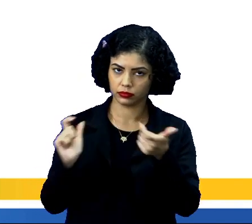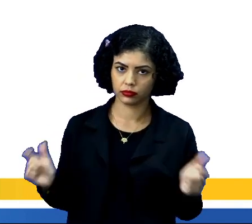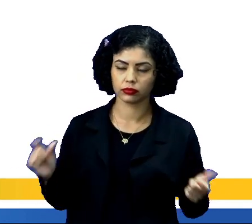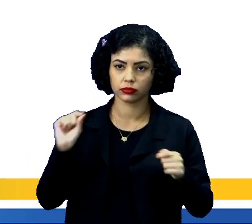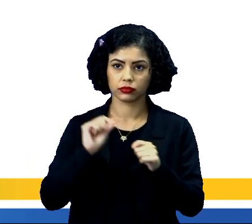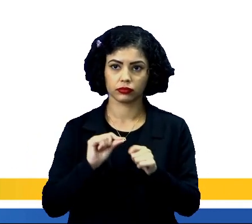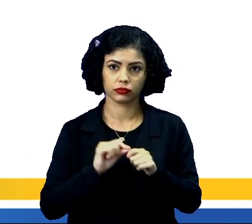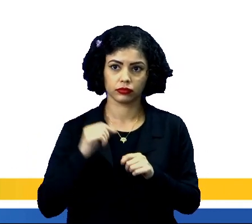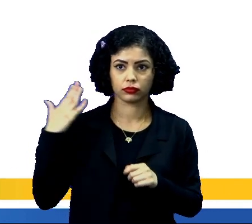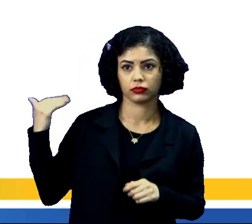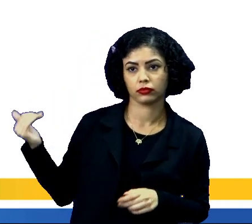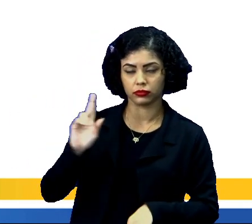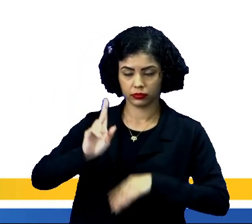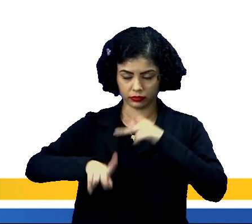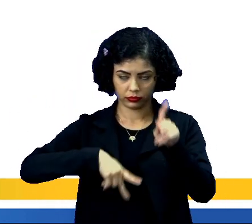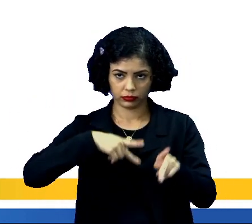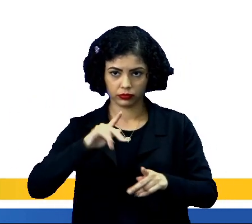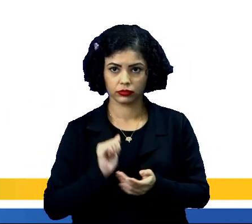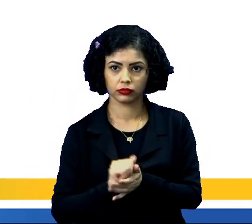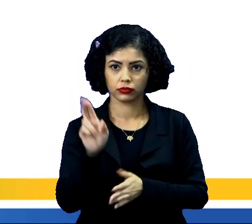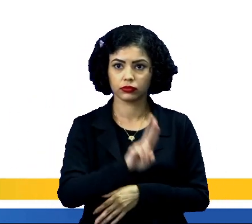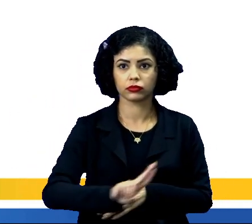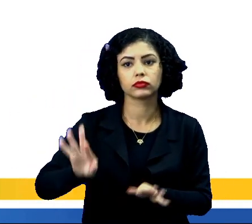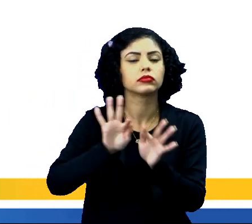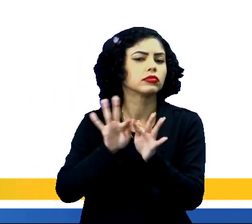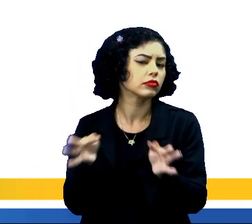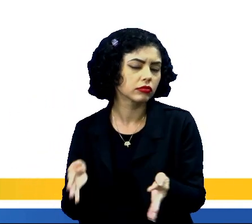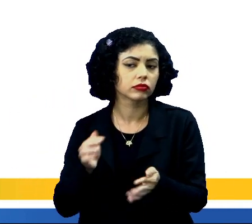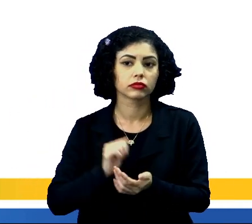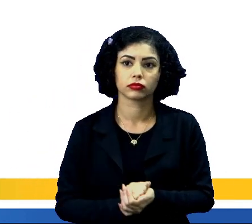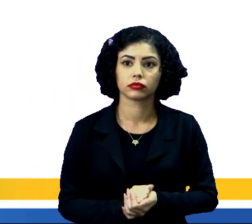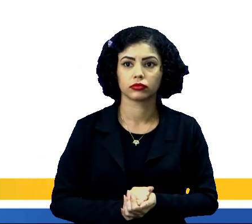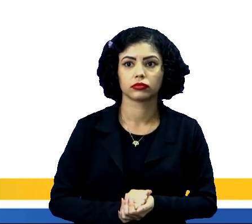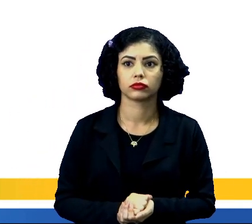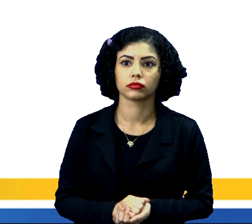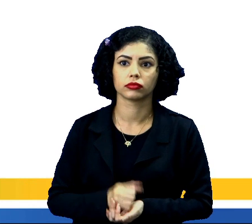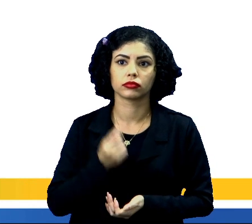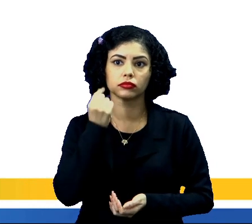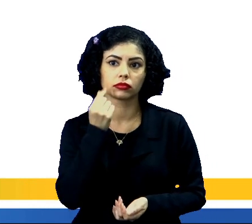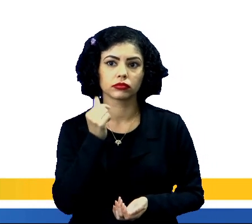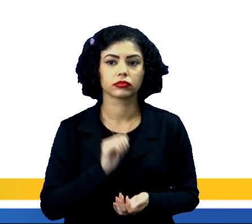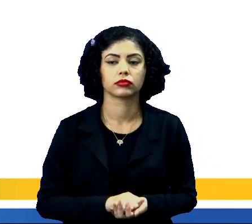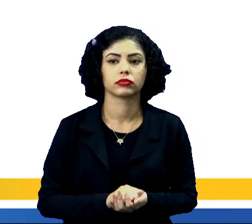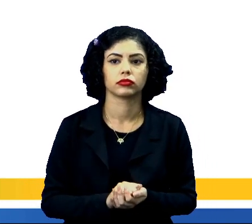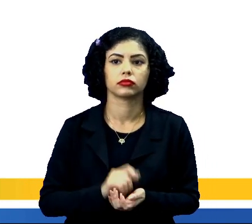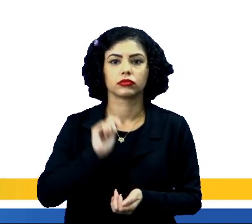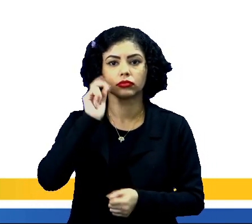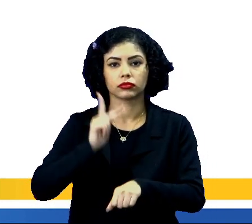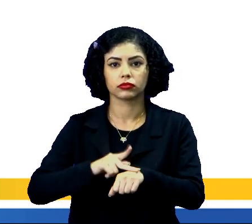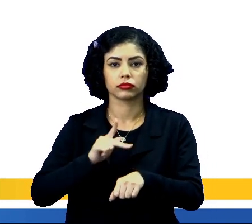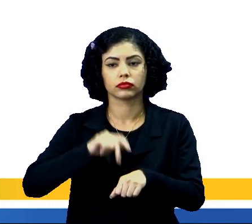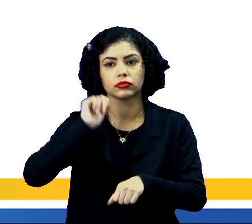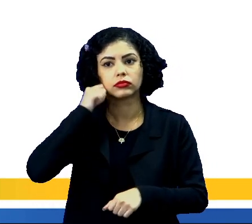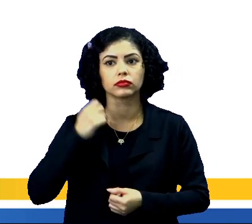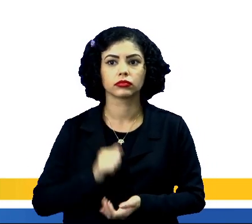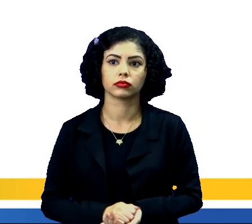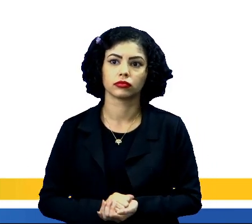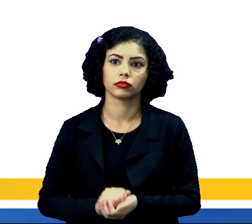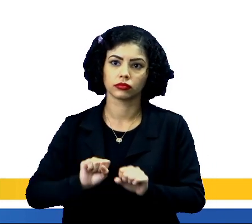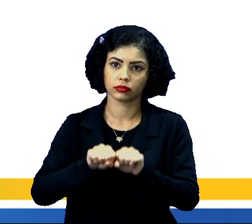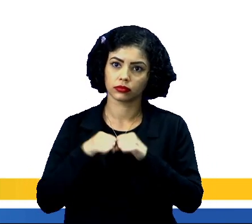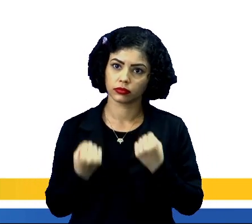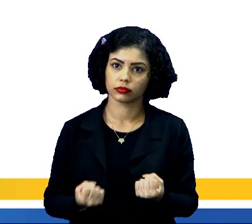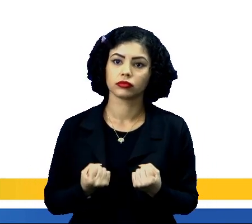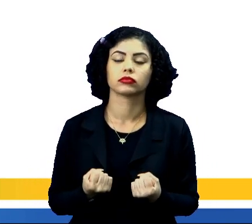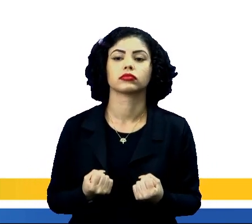cresceram em popularidade e passaram a utilizar materiais mais simples. O nanquim, o lápis, o carvão, a aquarela romperam